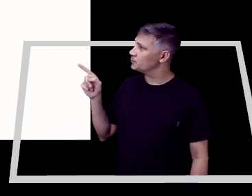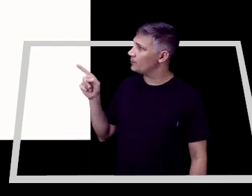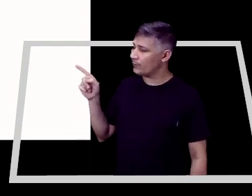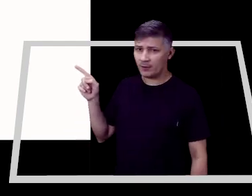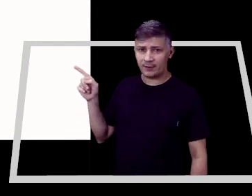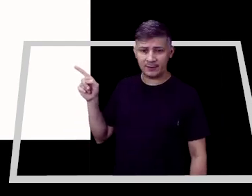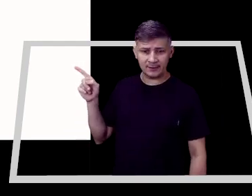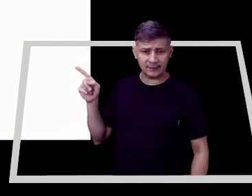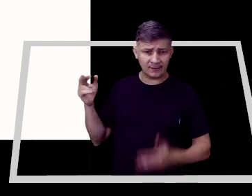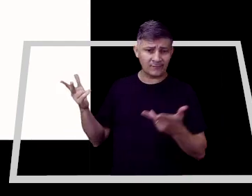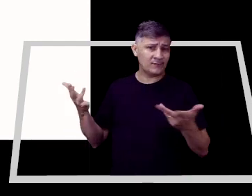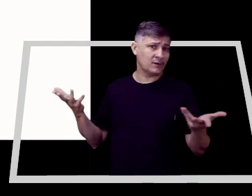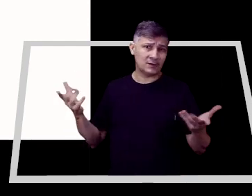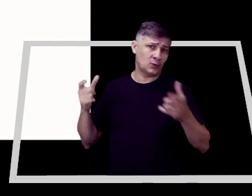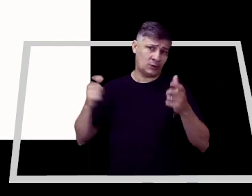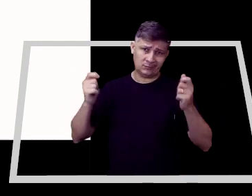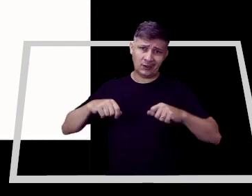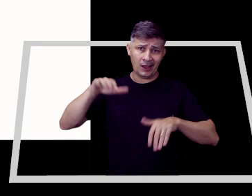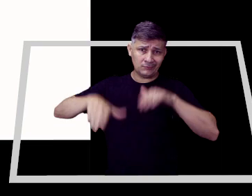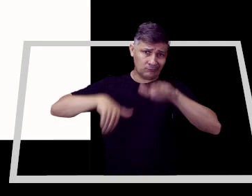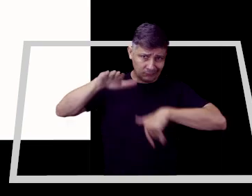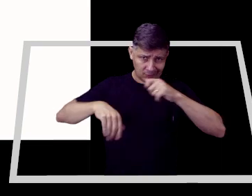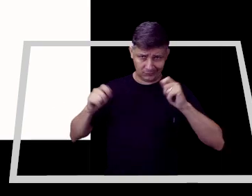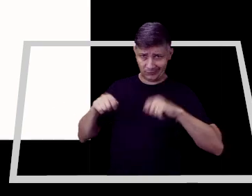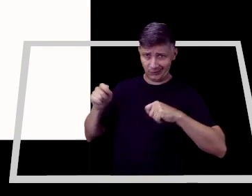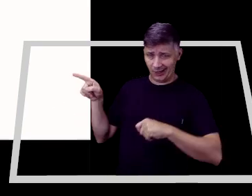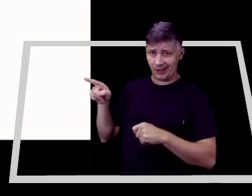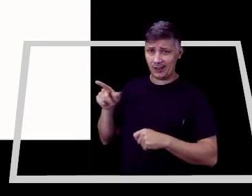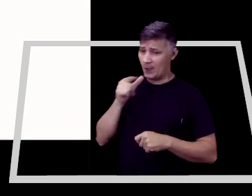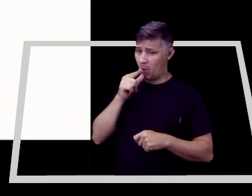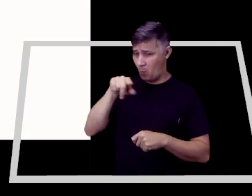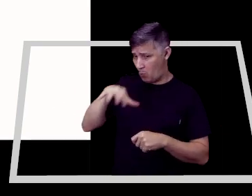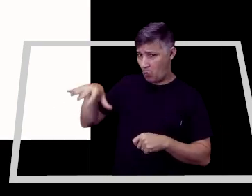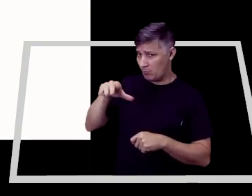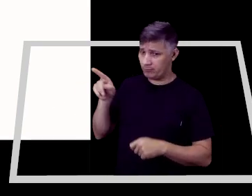incidência de som mais favorável para ter uma piscina, é, enfim,